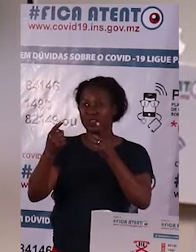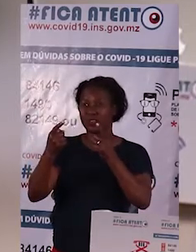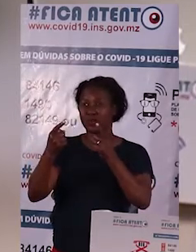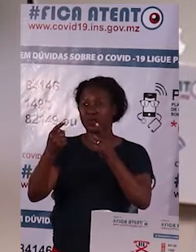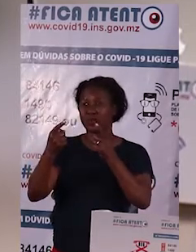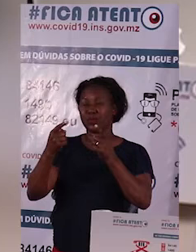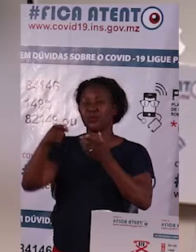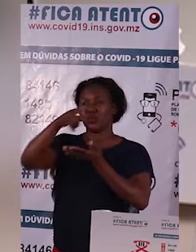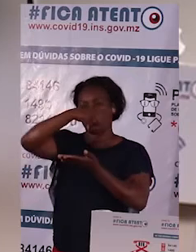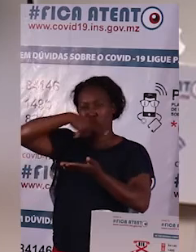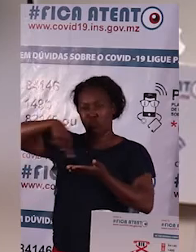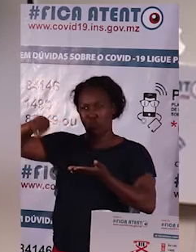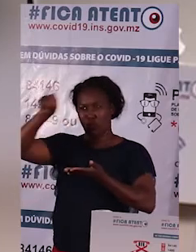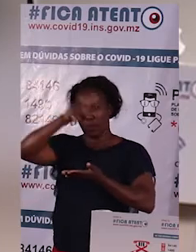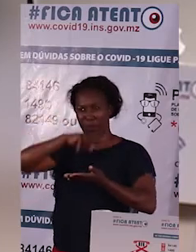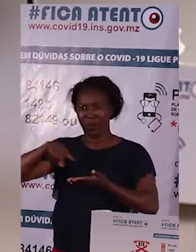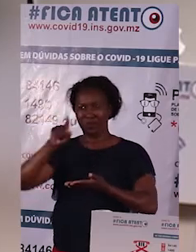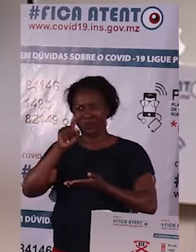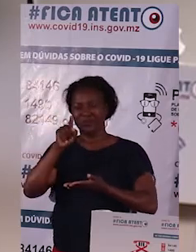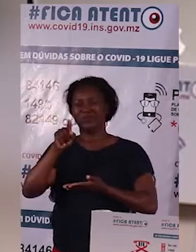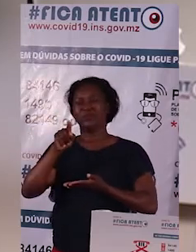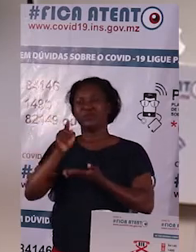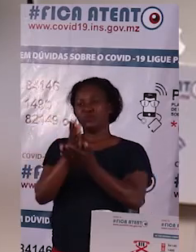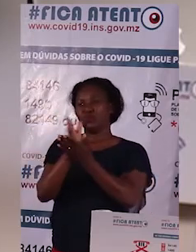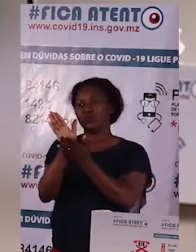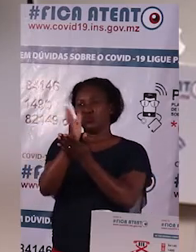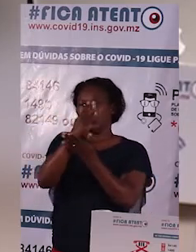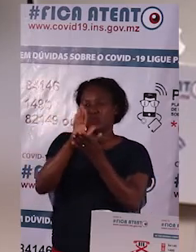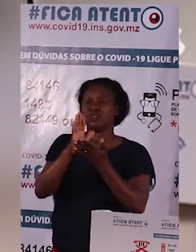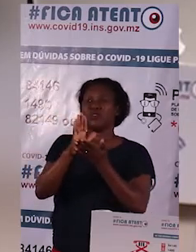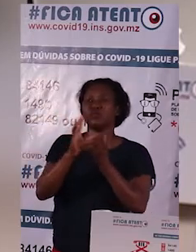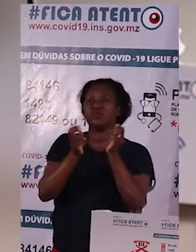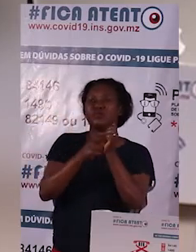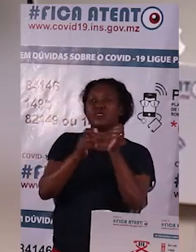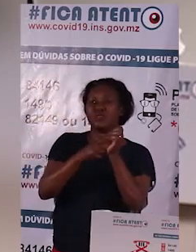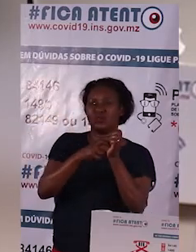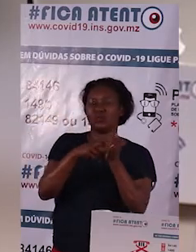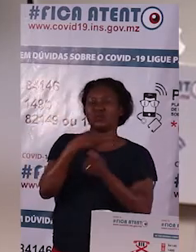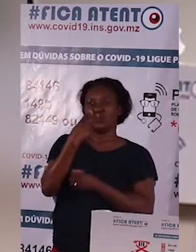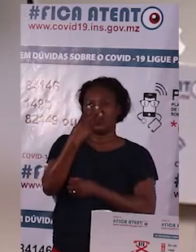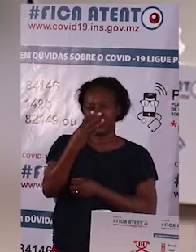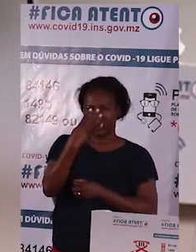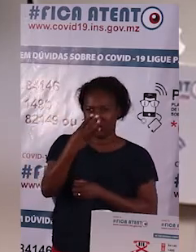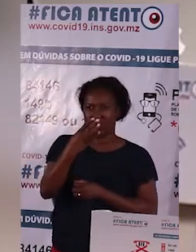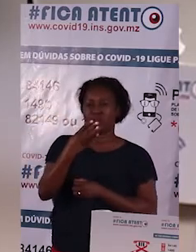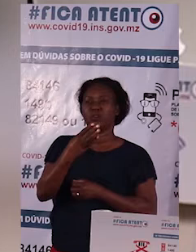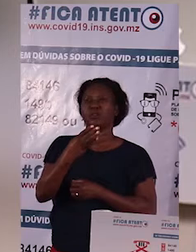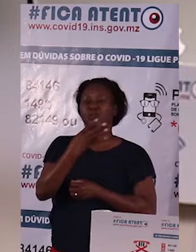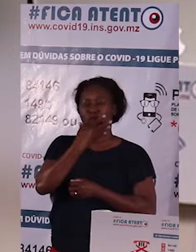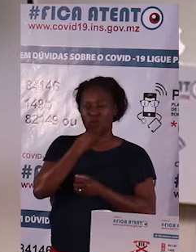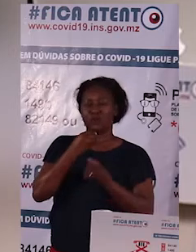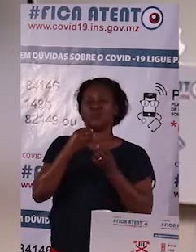no canto superior esquerdo, a distribuição por sexo. Portanto, 34 casos do sexo masculino e apenas um caso do sexo